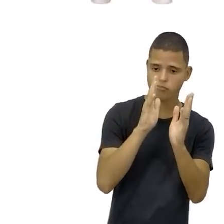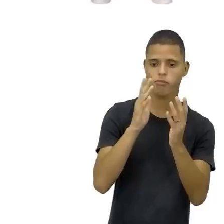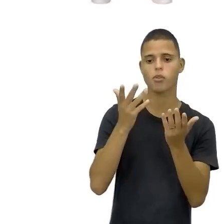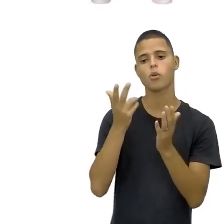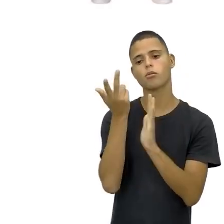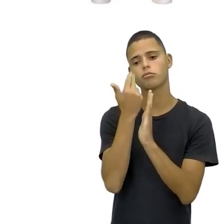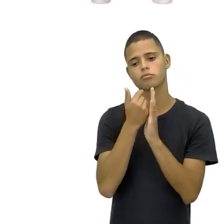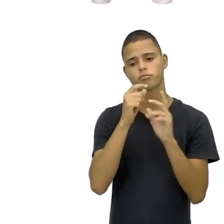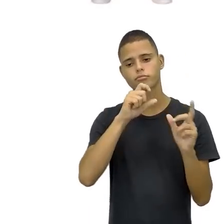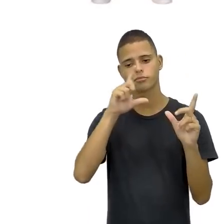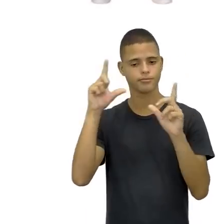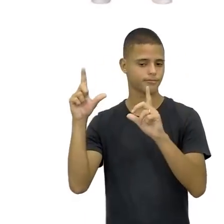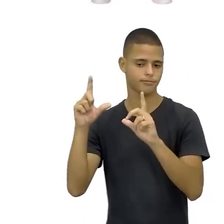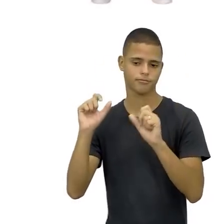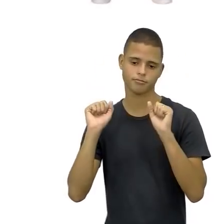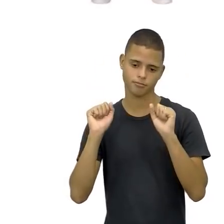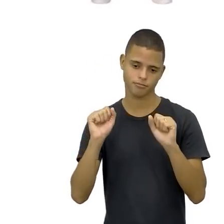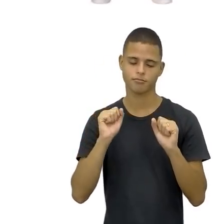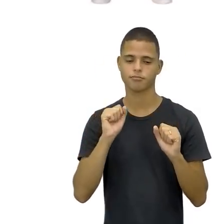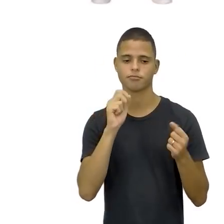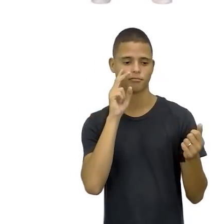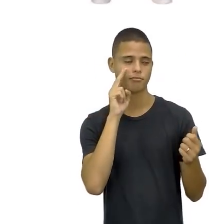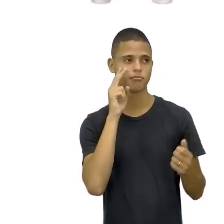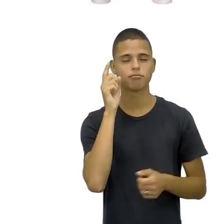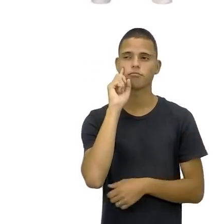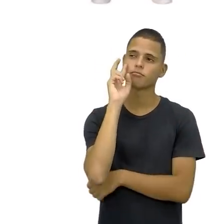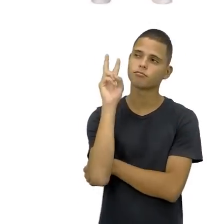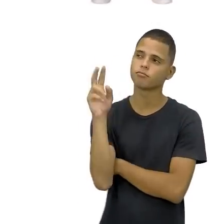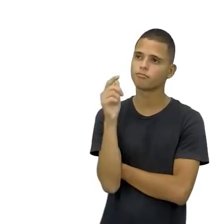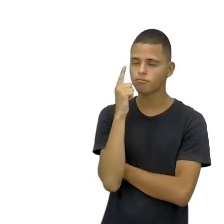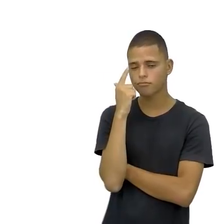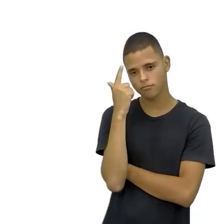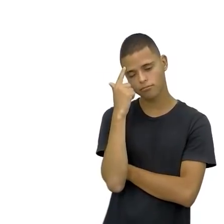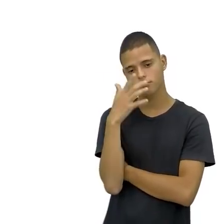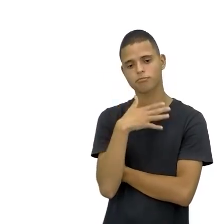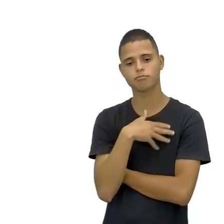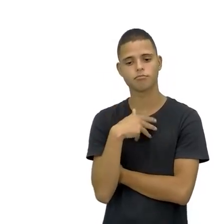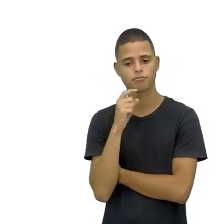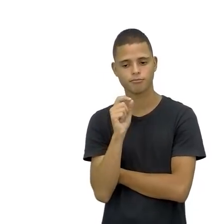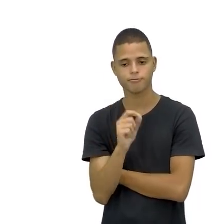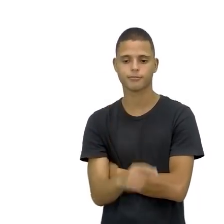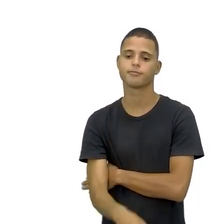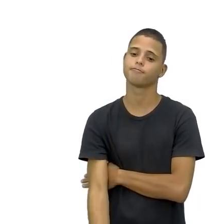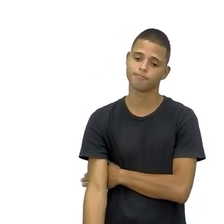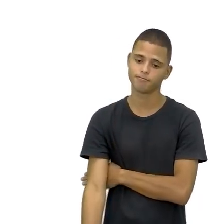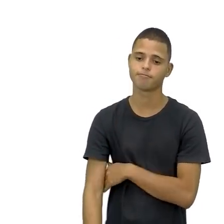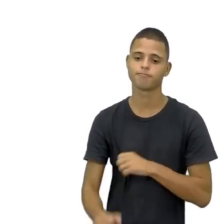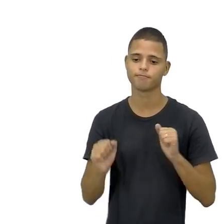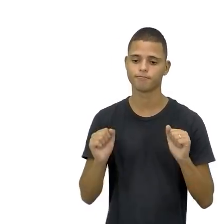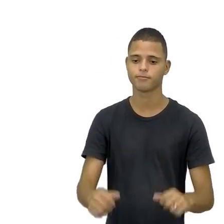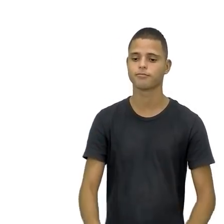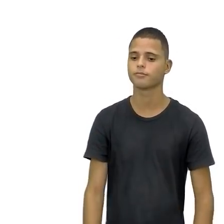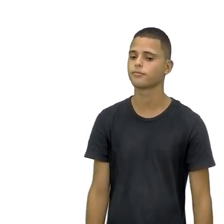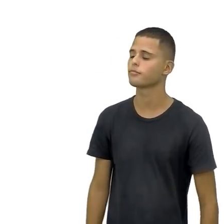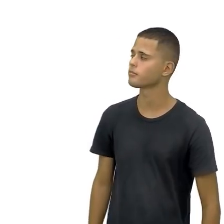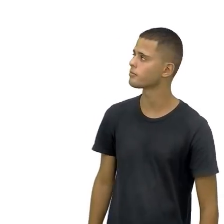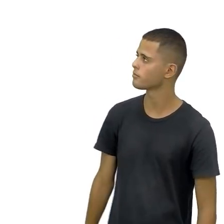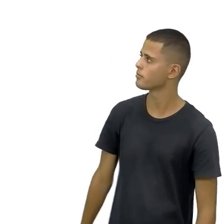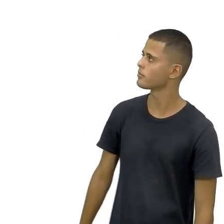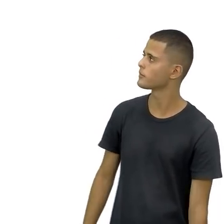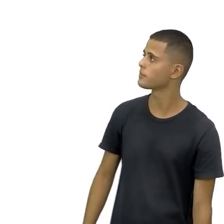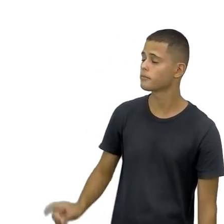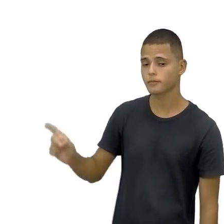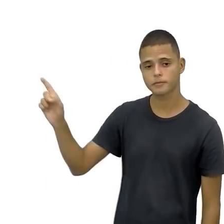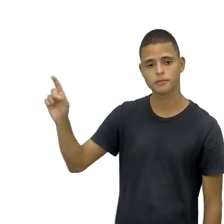linguagem verbal e não verbal, também estipuladas aí essa ideia, né? Na sistematização, e como eu disse para vocês,